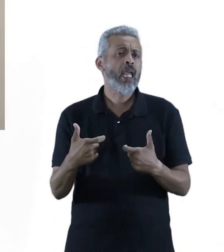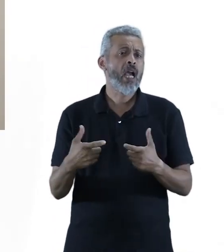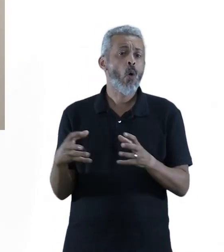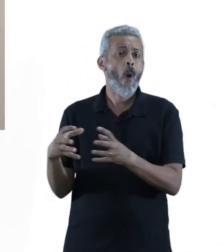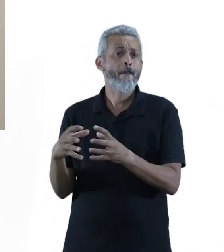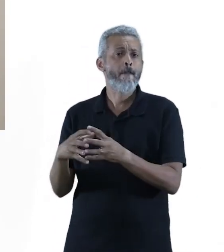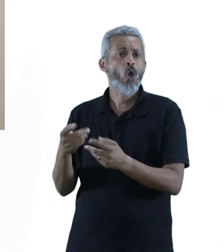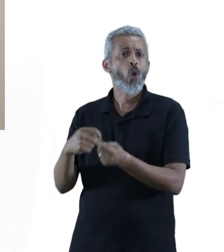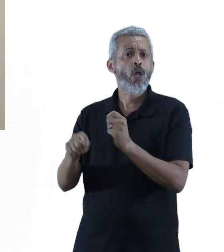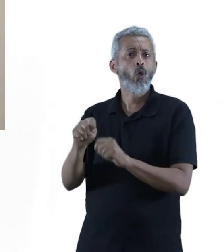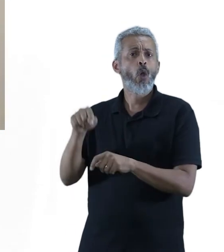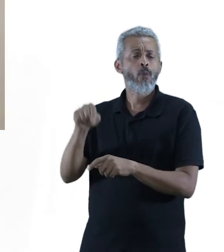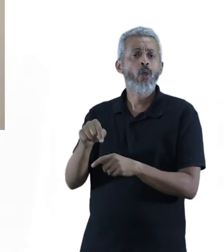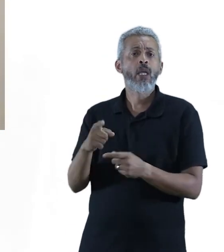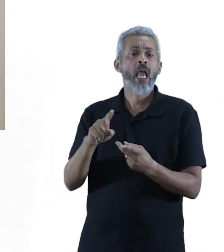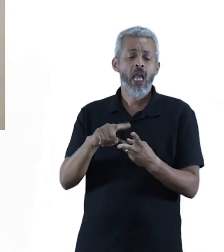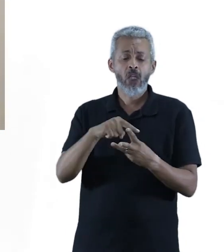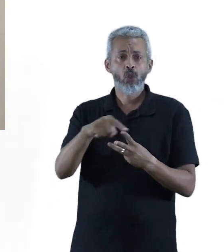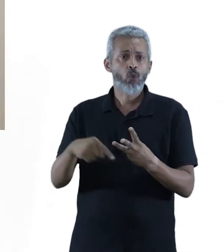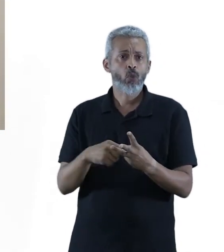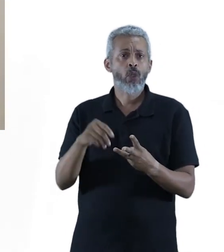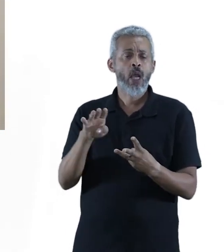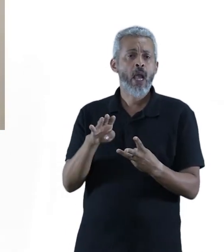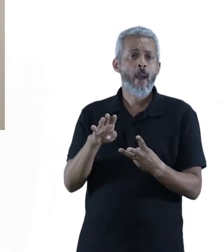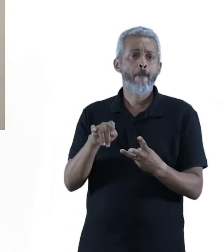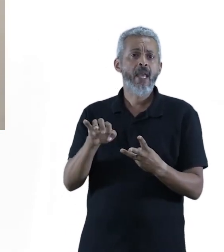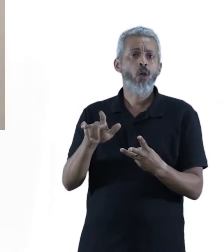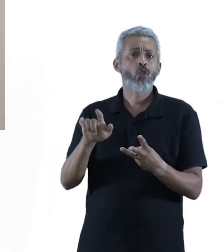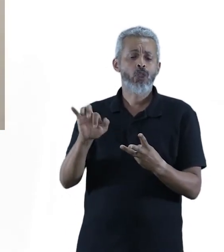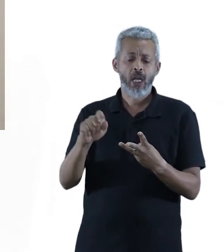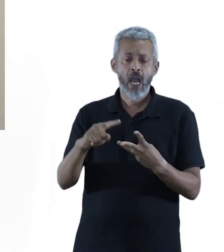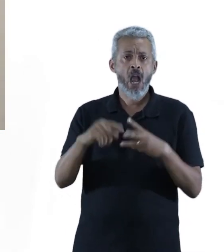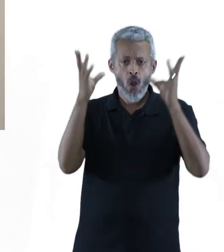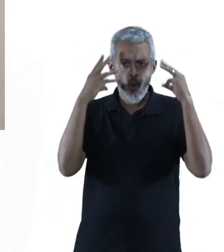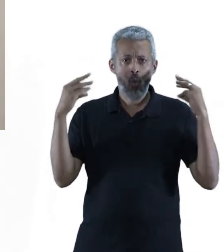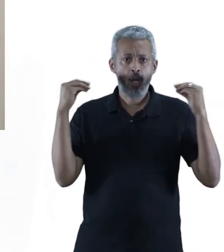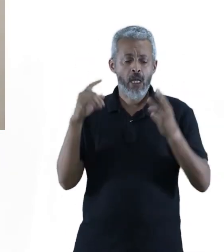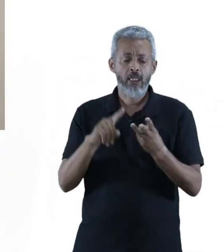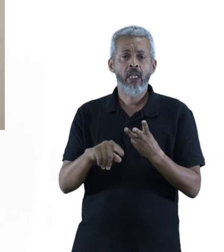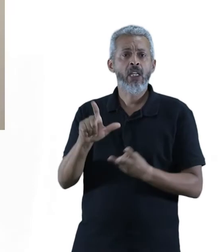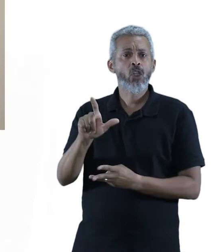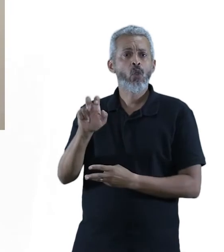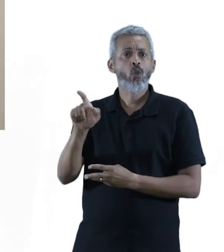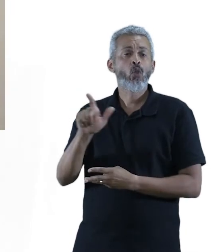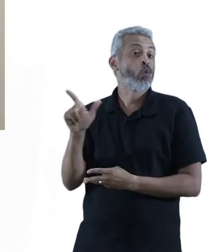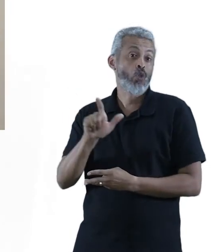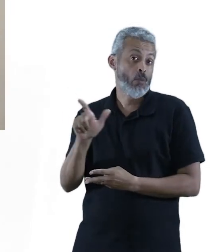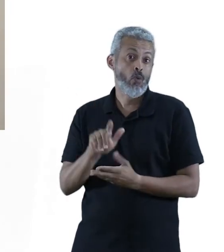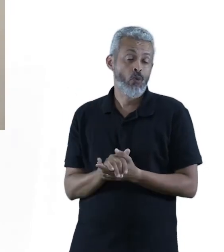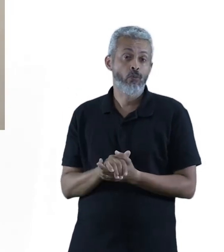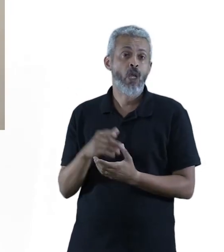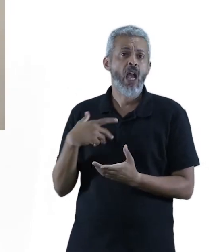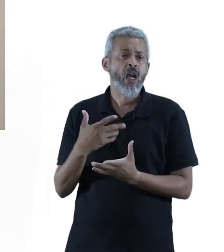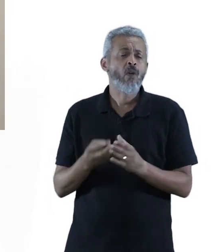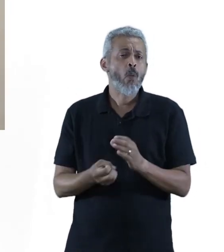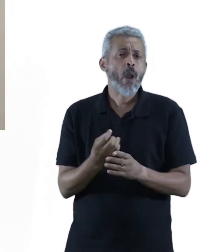final da guerra, um bloco econômico começa a surgir, chamado Benelux, Bélgica, Holanda e Luxemburgo. Forma uma área